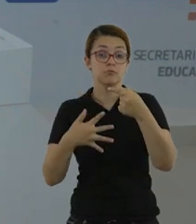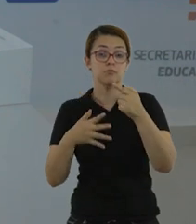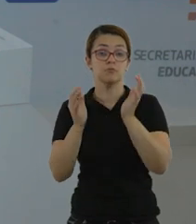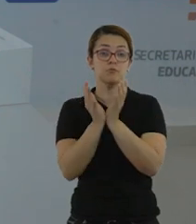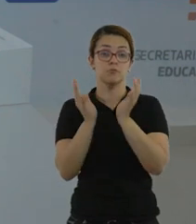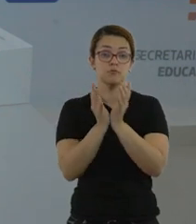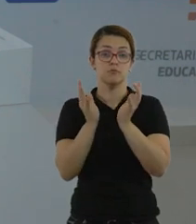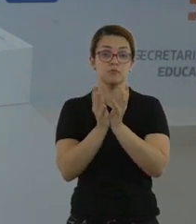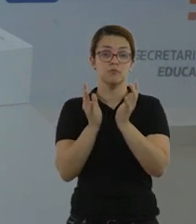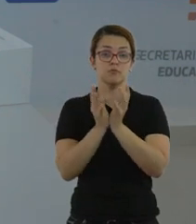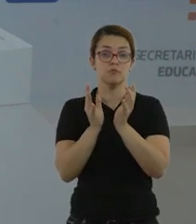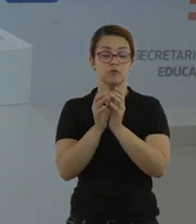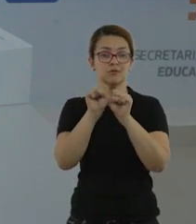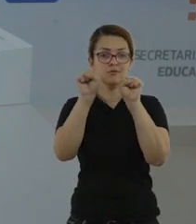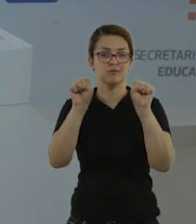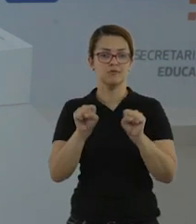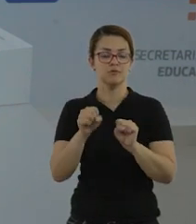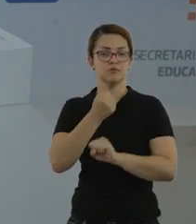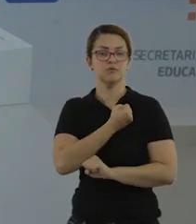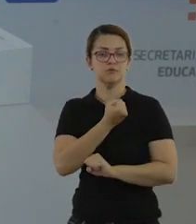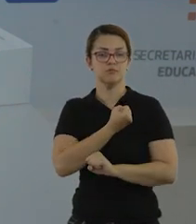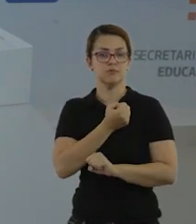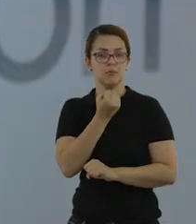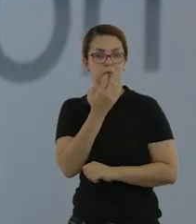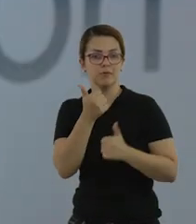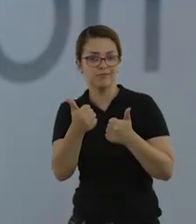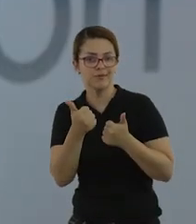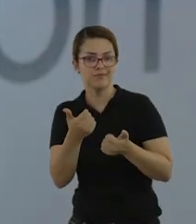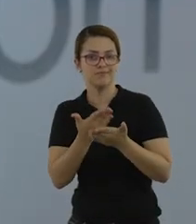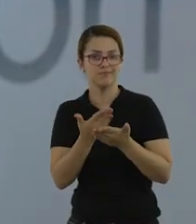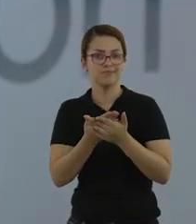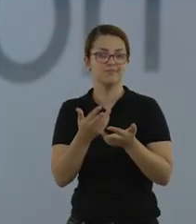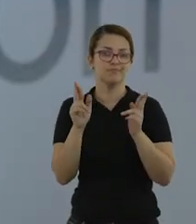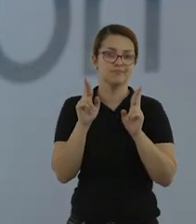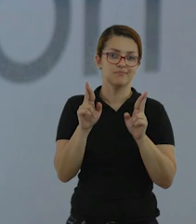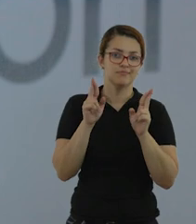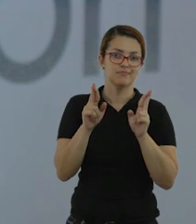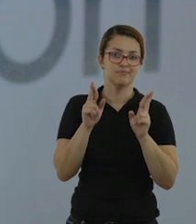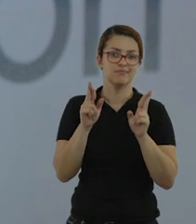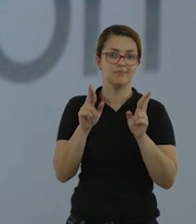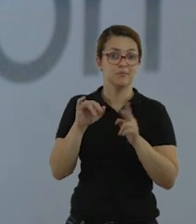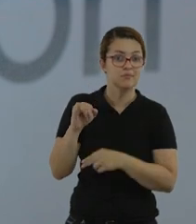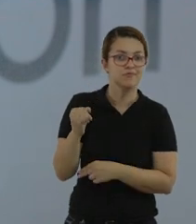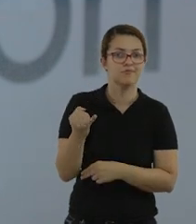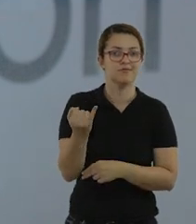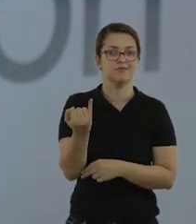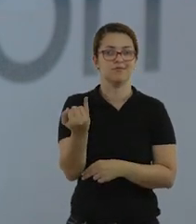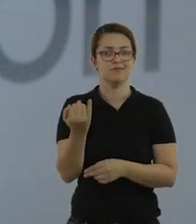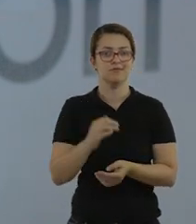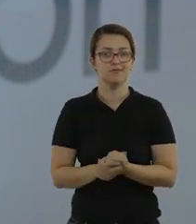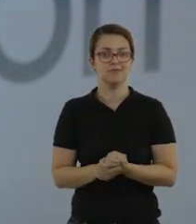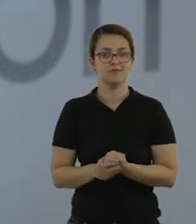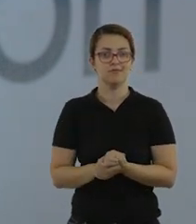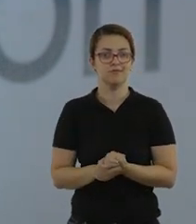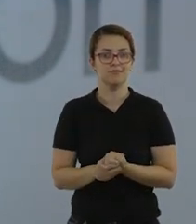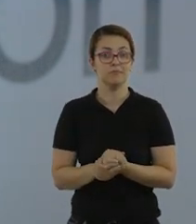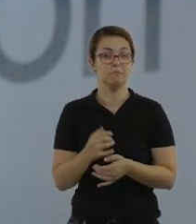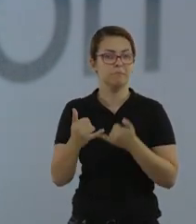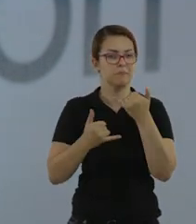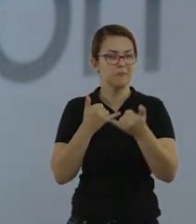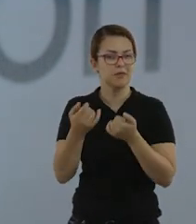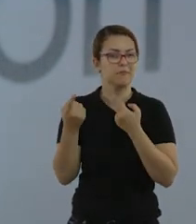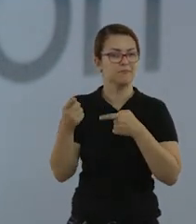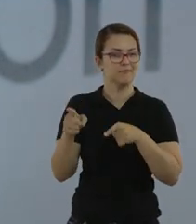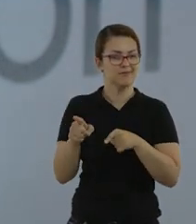lá, Sistema de Numeração Decimal. Tudo bem? Essa é a nossa aula de hoje. Eu espero que vocês tenham aproveitado bastante e